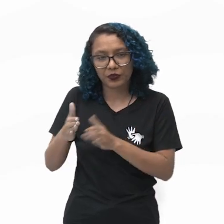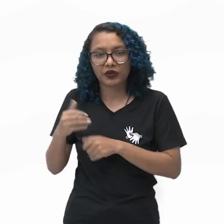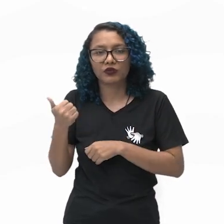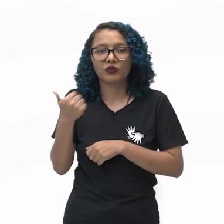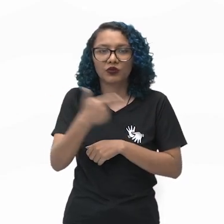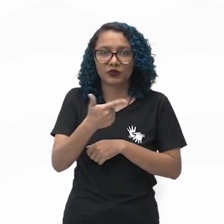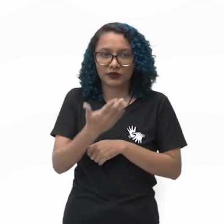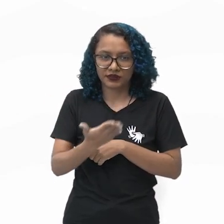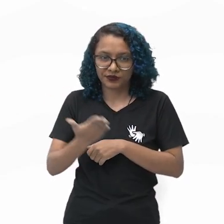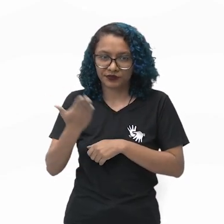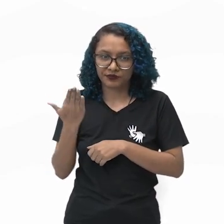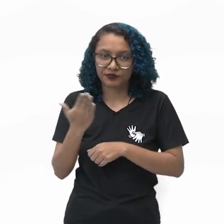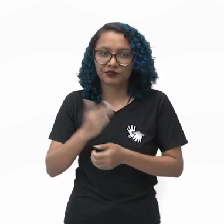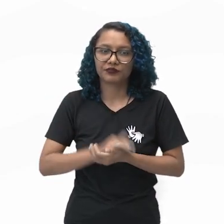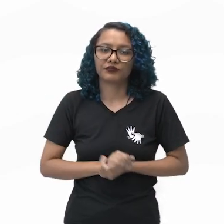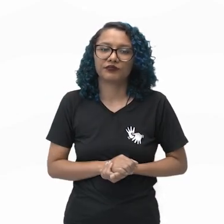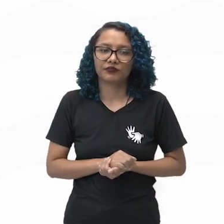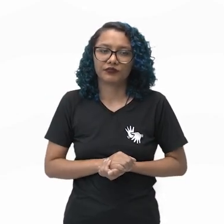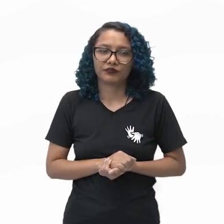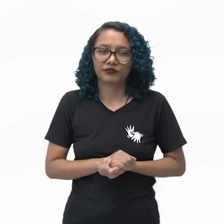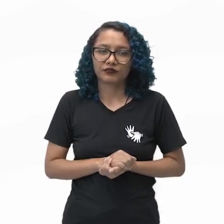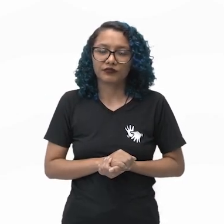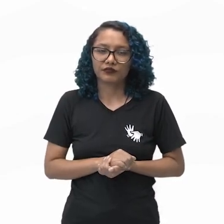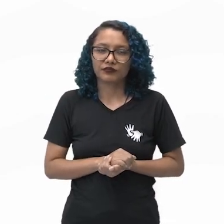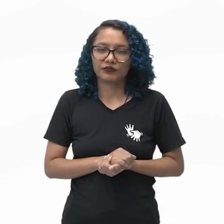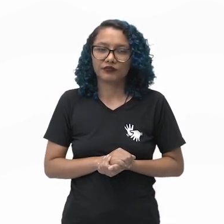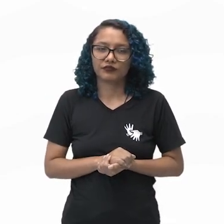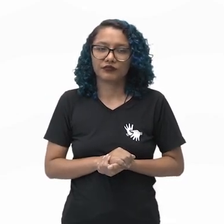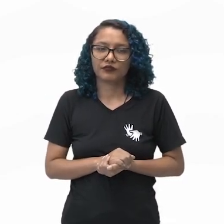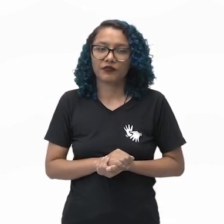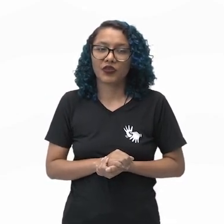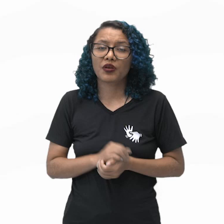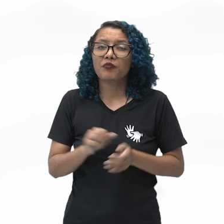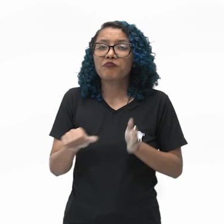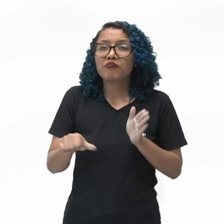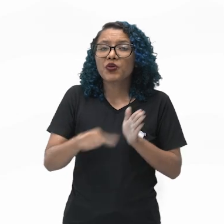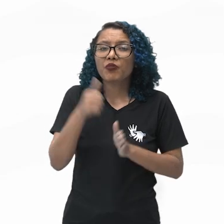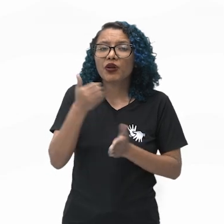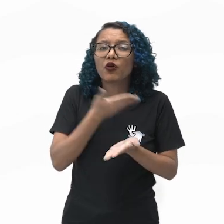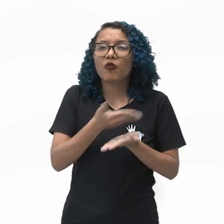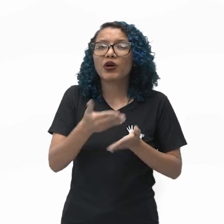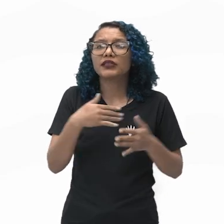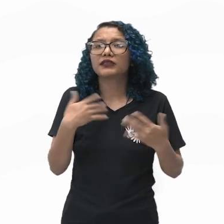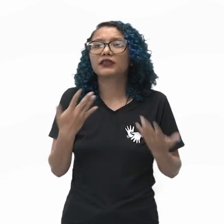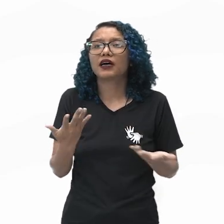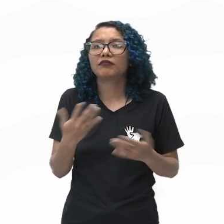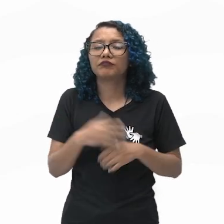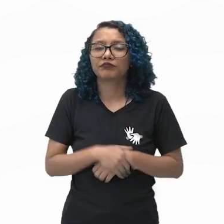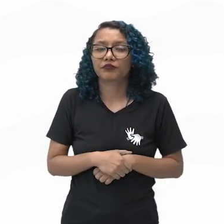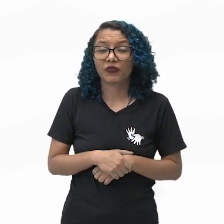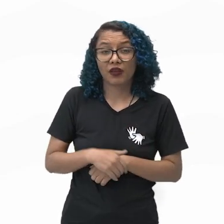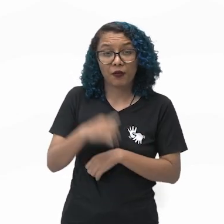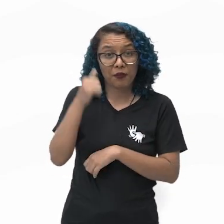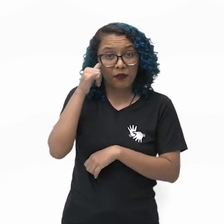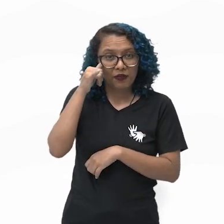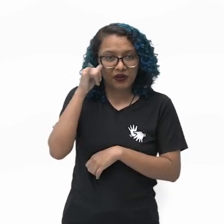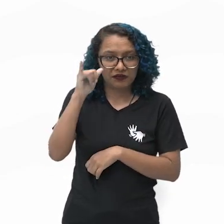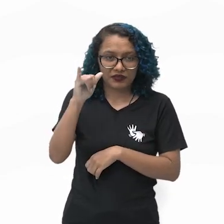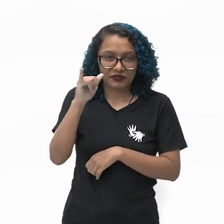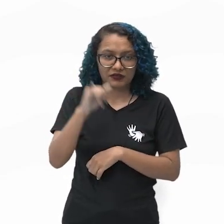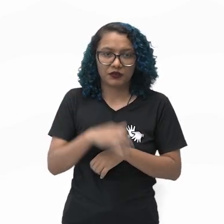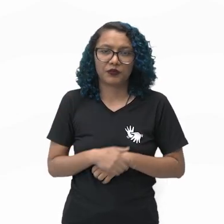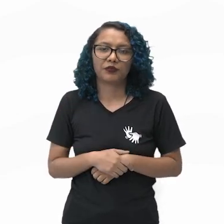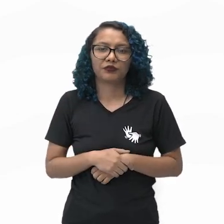aí. Então, dessas 12 etapas, a gente primeiro inicia com a prevenção. Quando a gente vai fazer